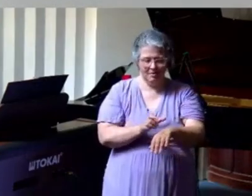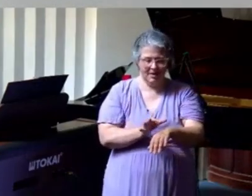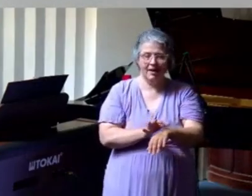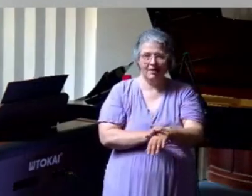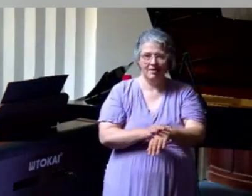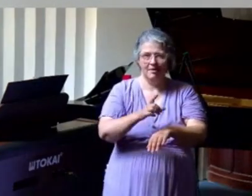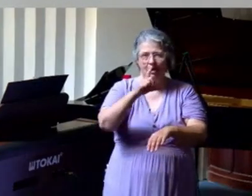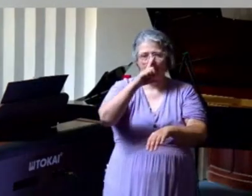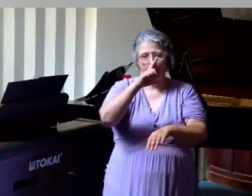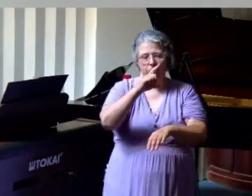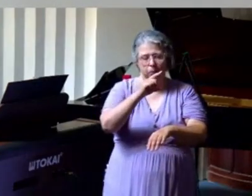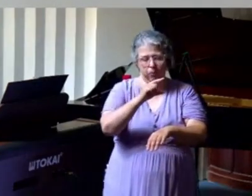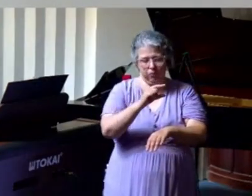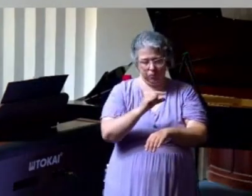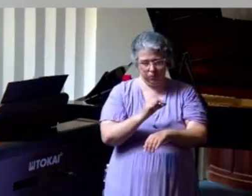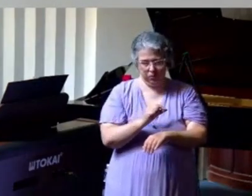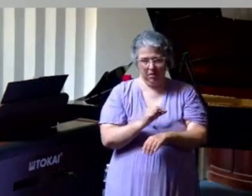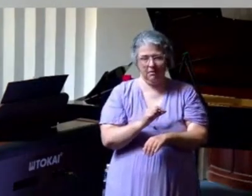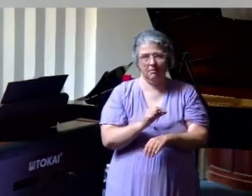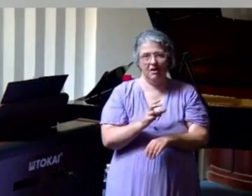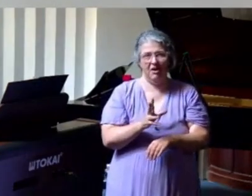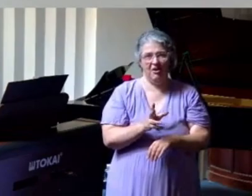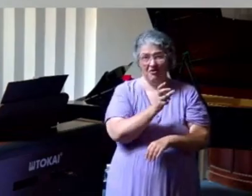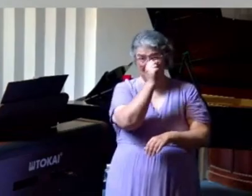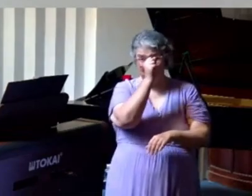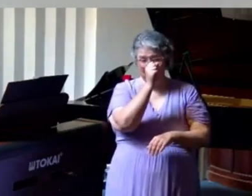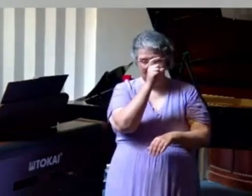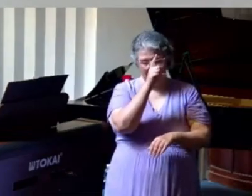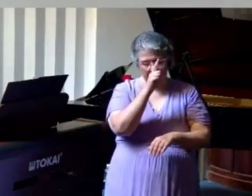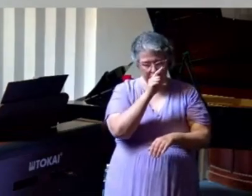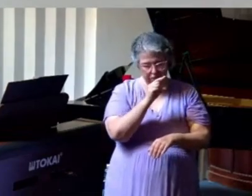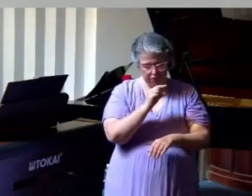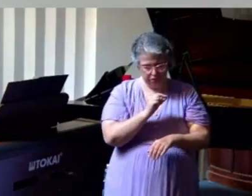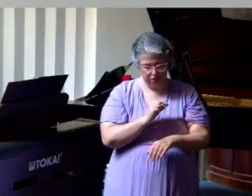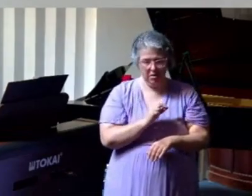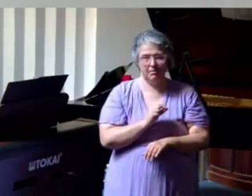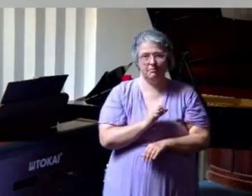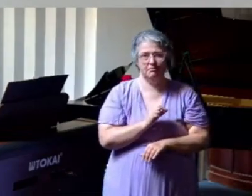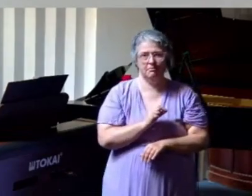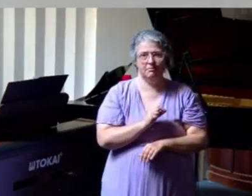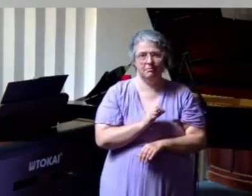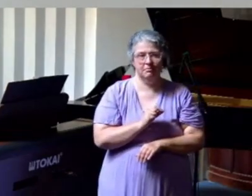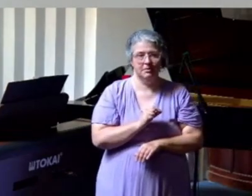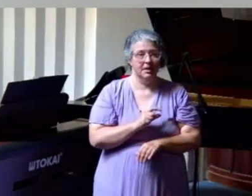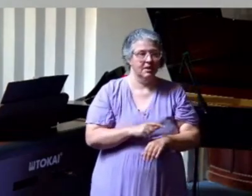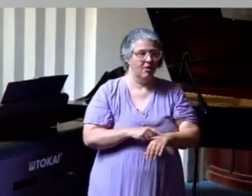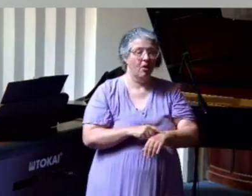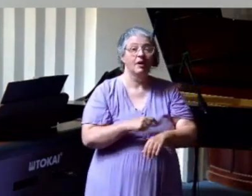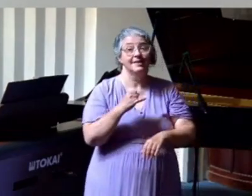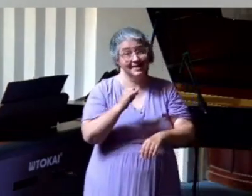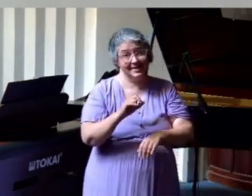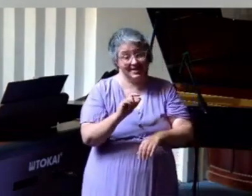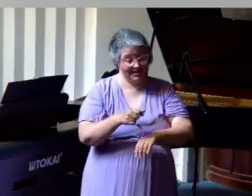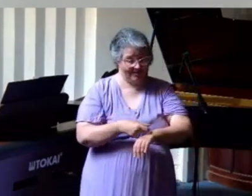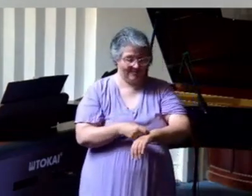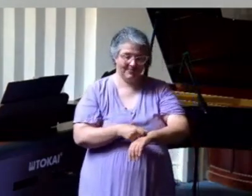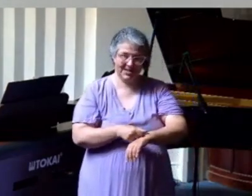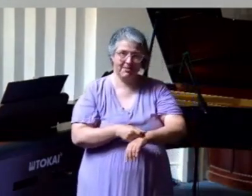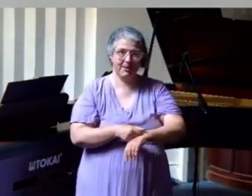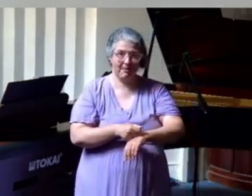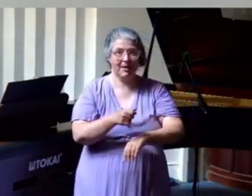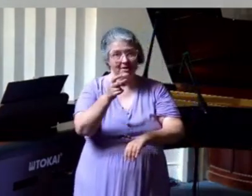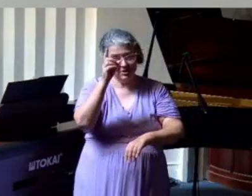reloginho não tiver alguém que vai lá e dá corda todo dia, ele vai parar amanhã. Se eu quiser usar